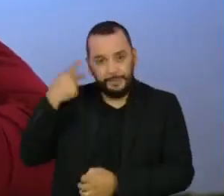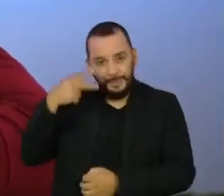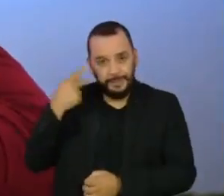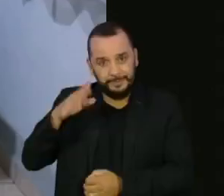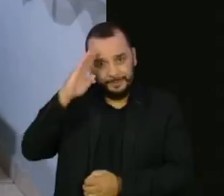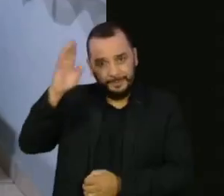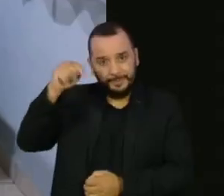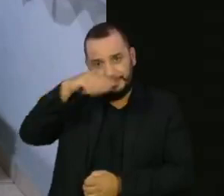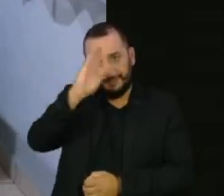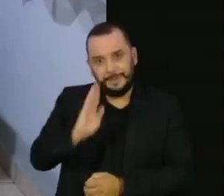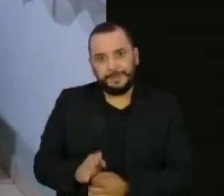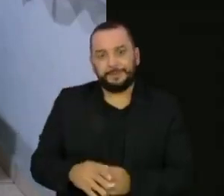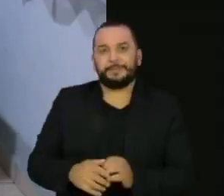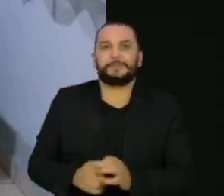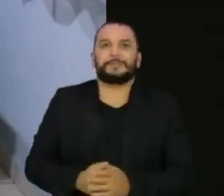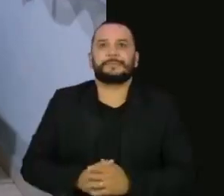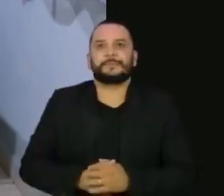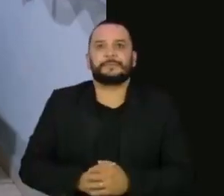Brasil atual.